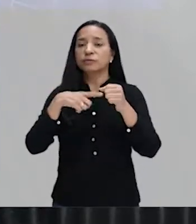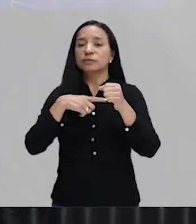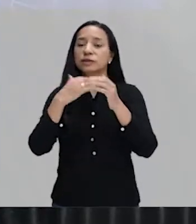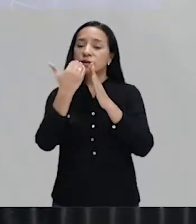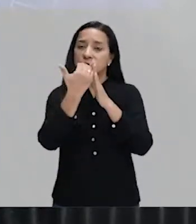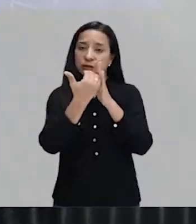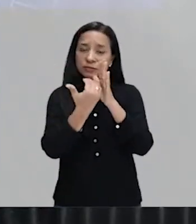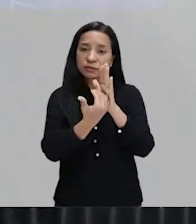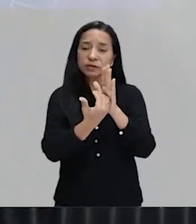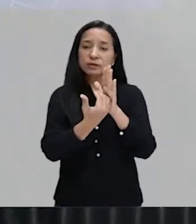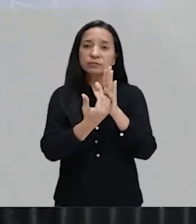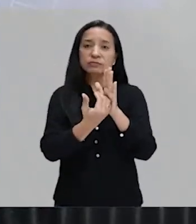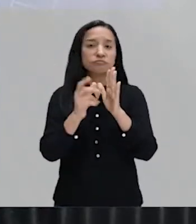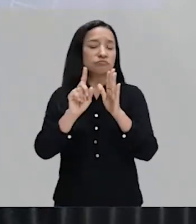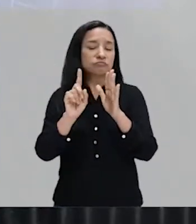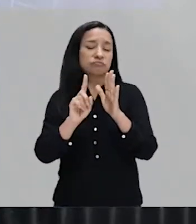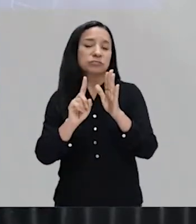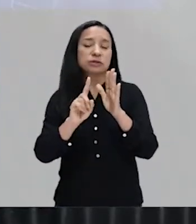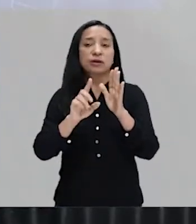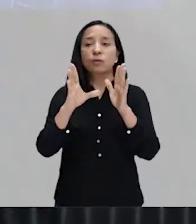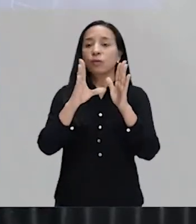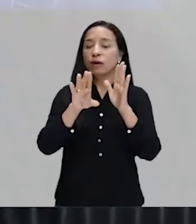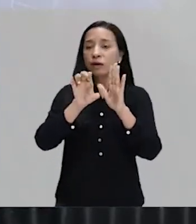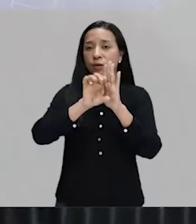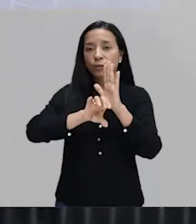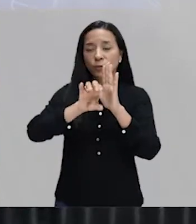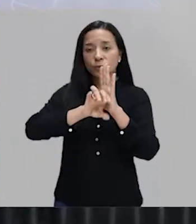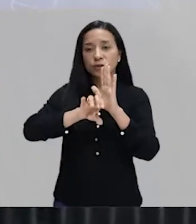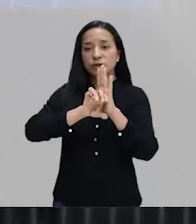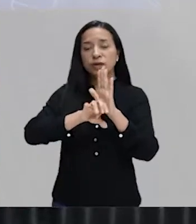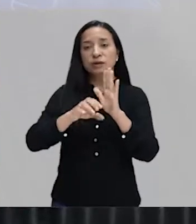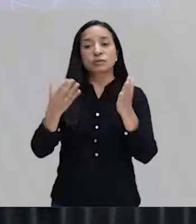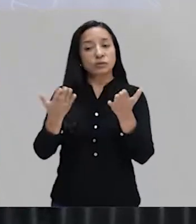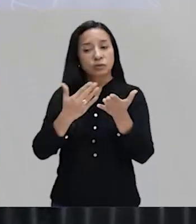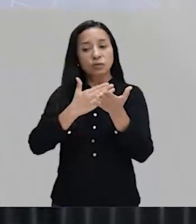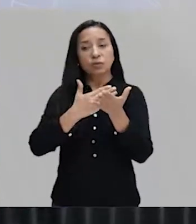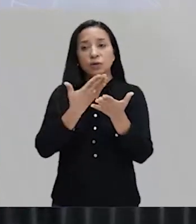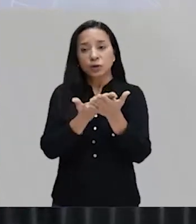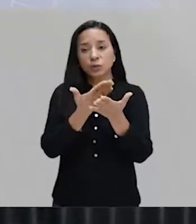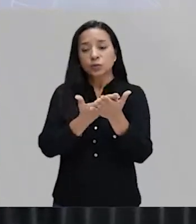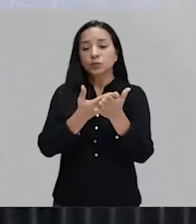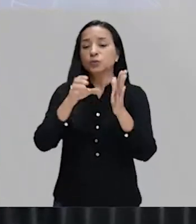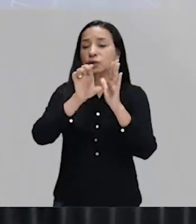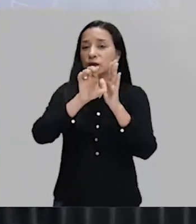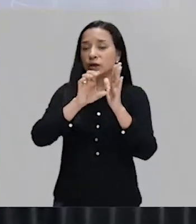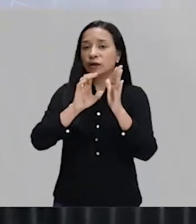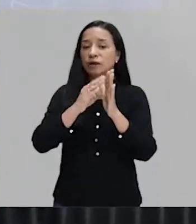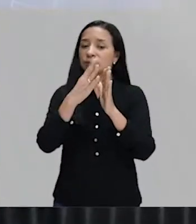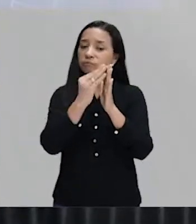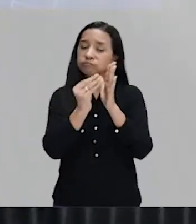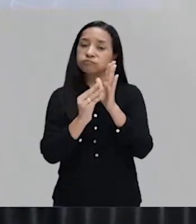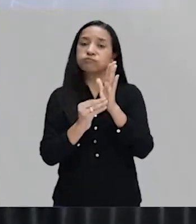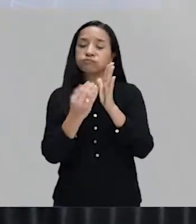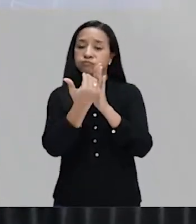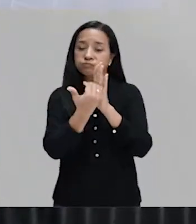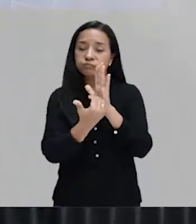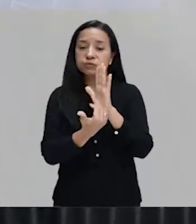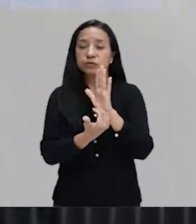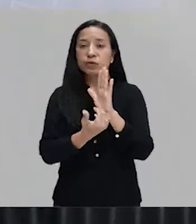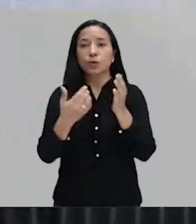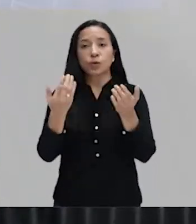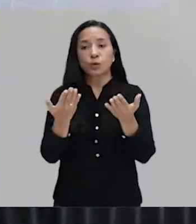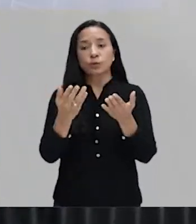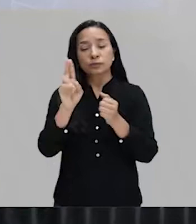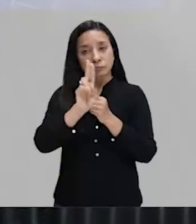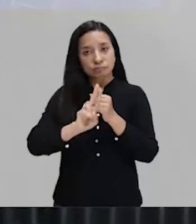o conceito, na verdade, né? A classificação nós vamos iniciar a partir desta aula. E também a diferença entre o uso do para